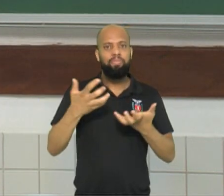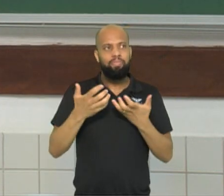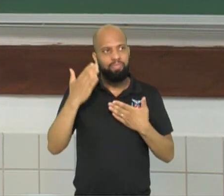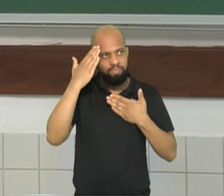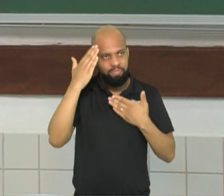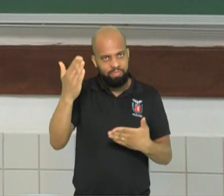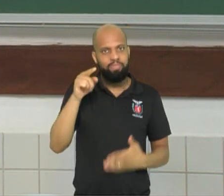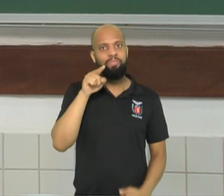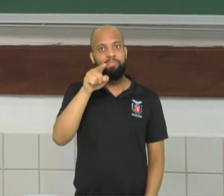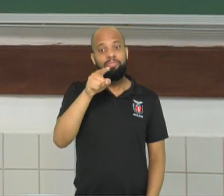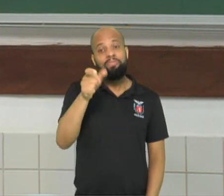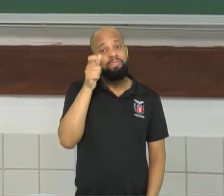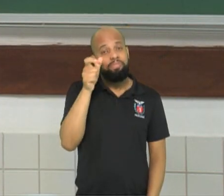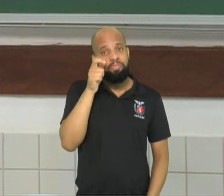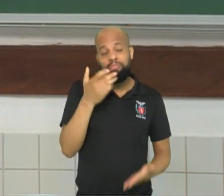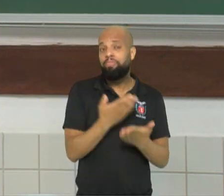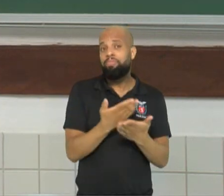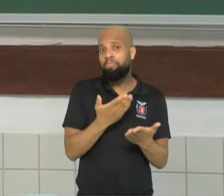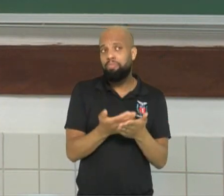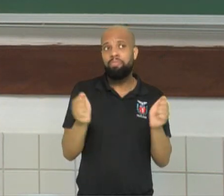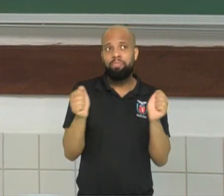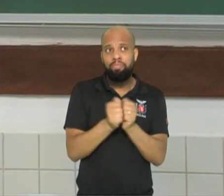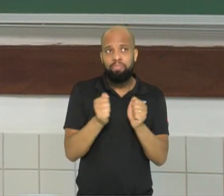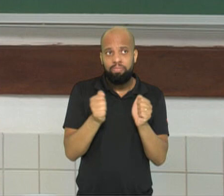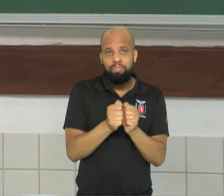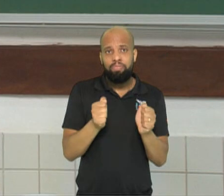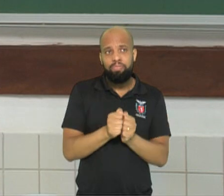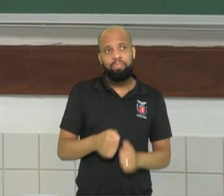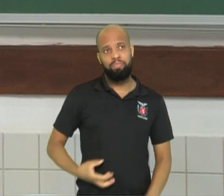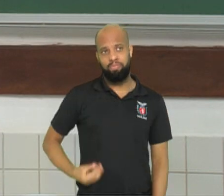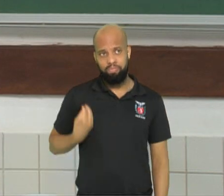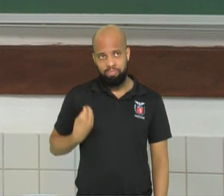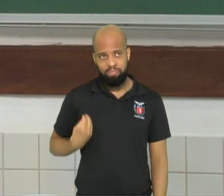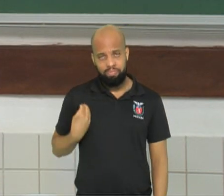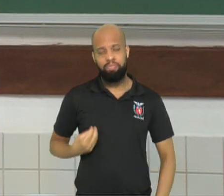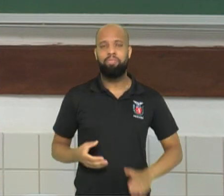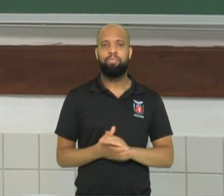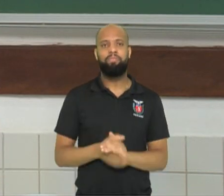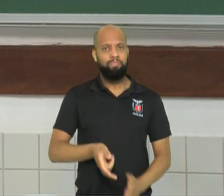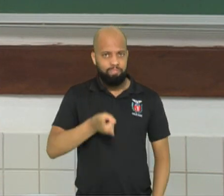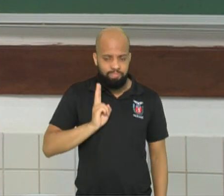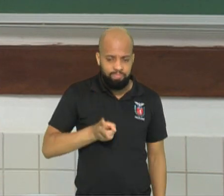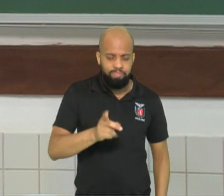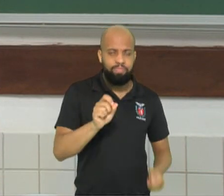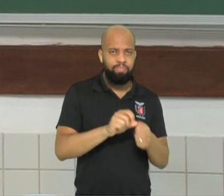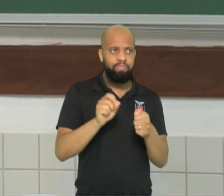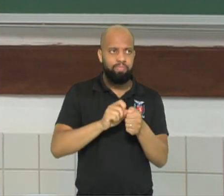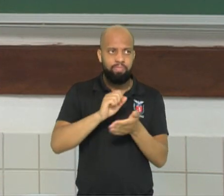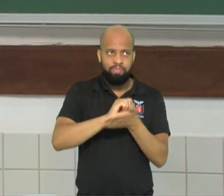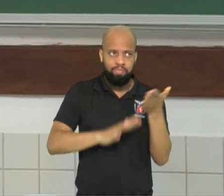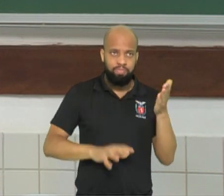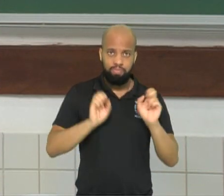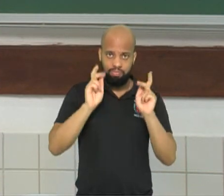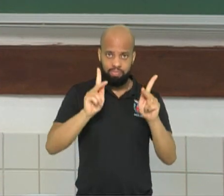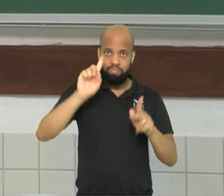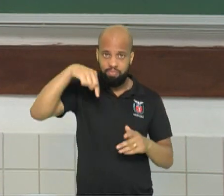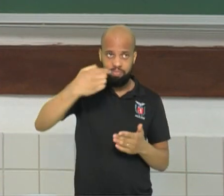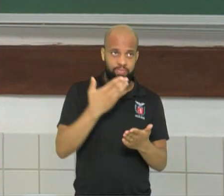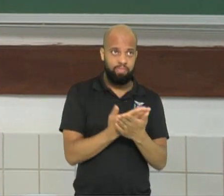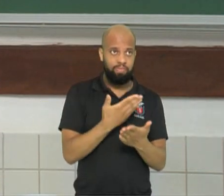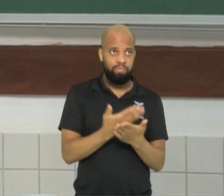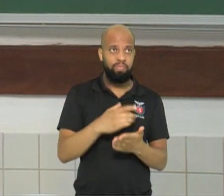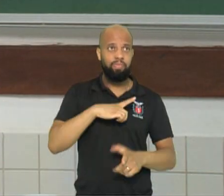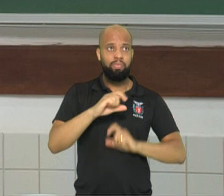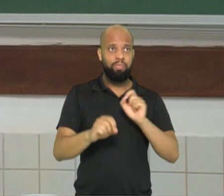agradecer a aula, né, de hoje, a presença de vocês aí. Continue fazendo as suas atividades e na